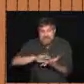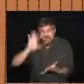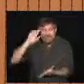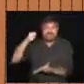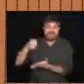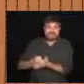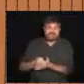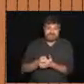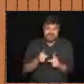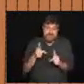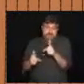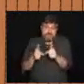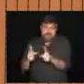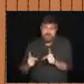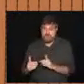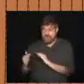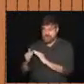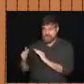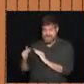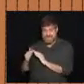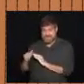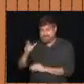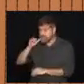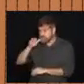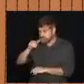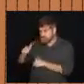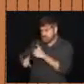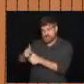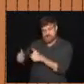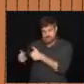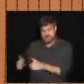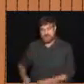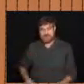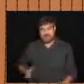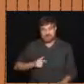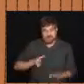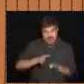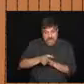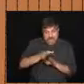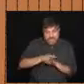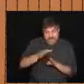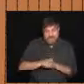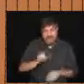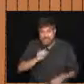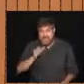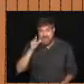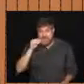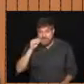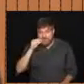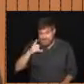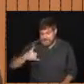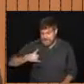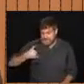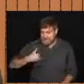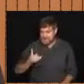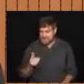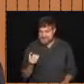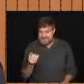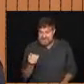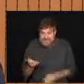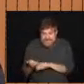o trabalho remoto em casa dos seus servidores. Lembrando que a recomendação é que os servidores com mais de 60